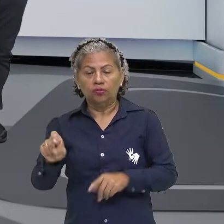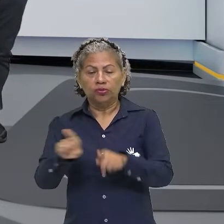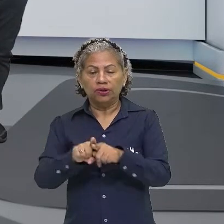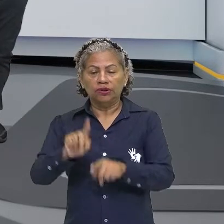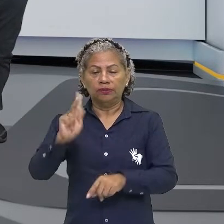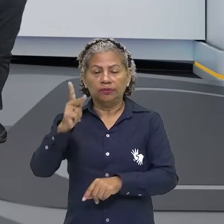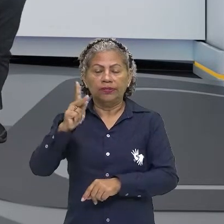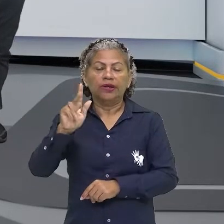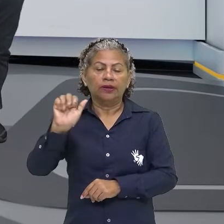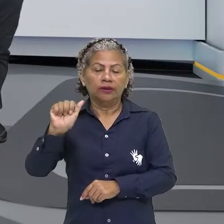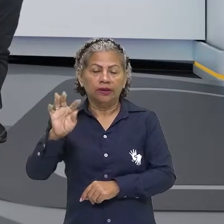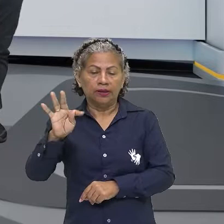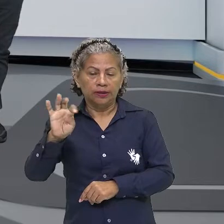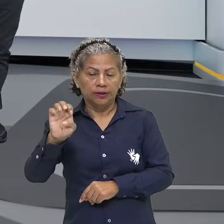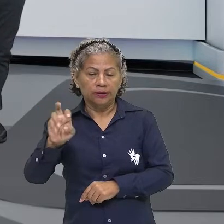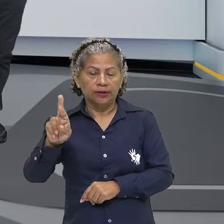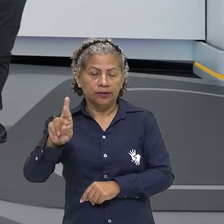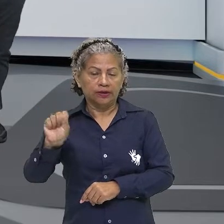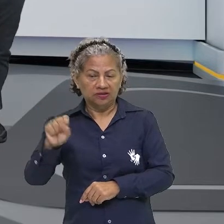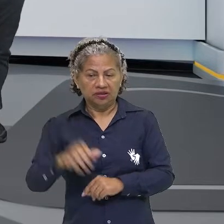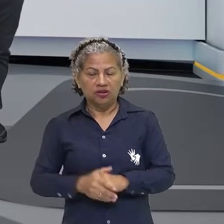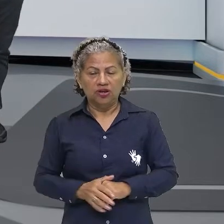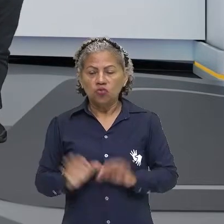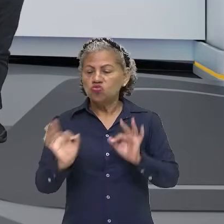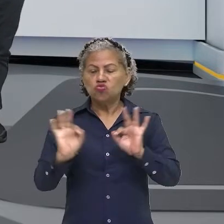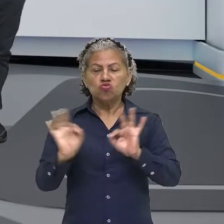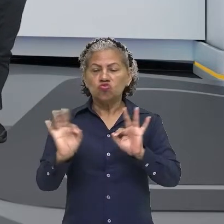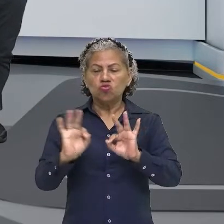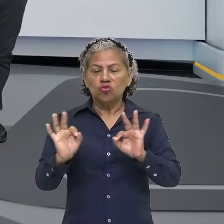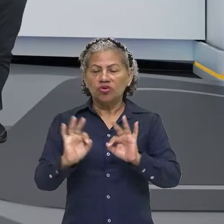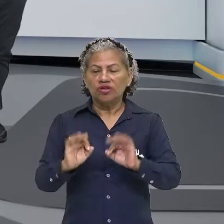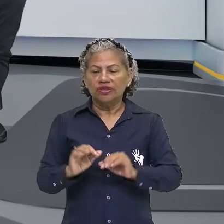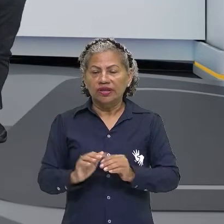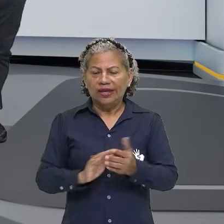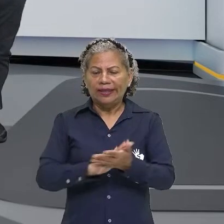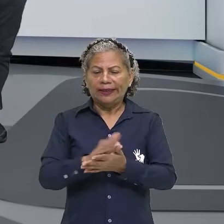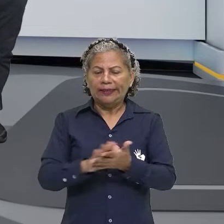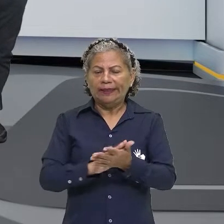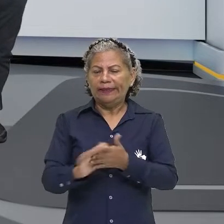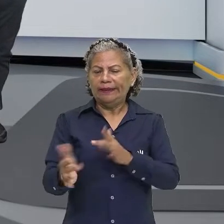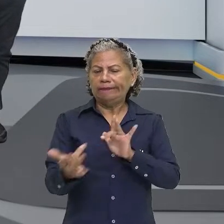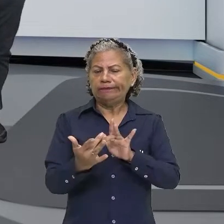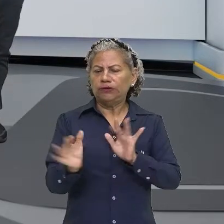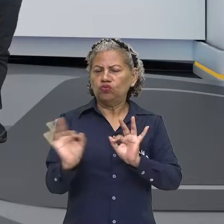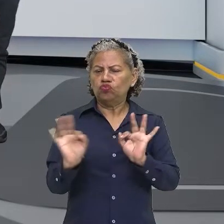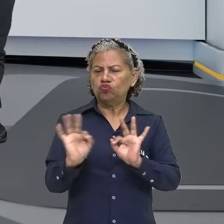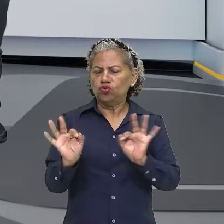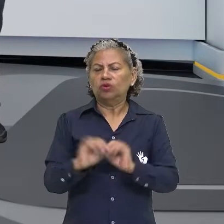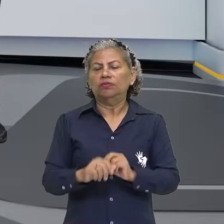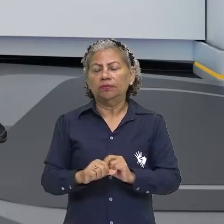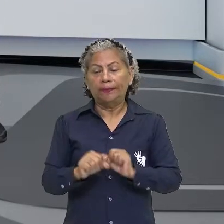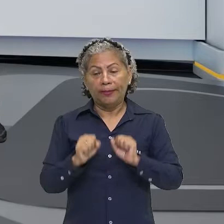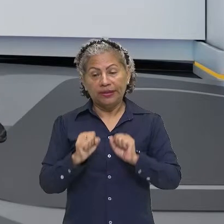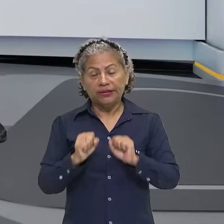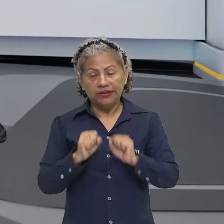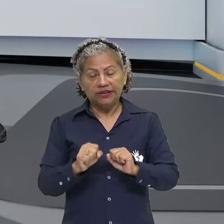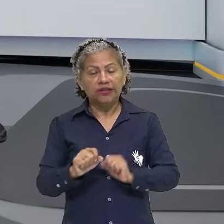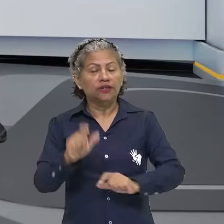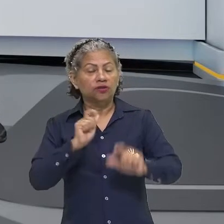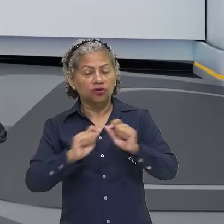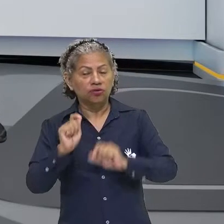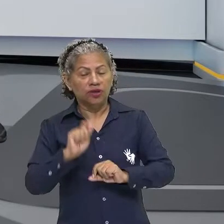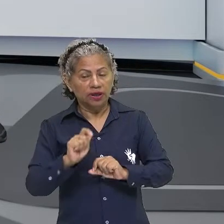interagir, tá? Deixar a pessoa falando sozinha e fazer denúncias ou reportes, caso os comentários passem